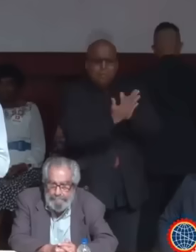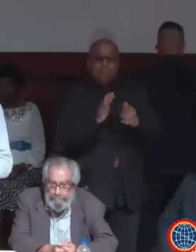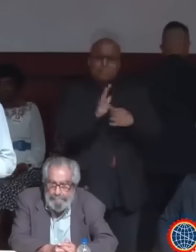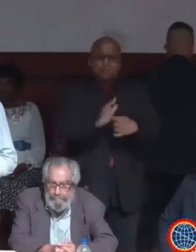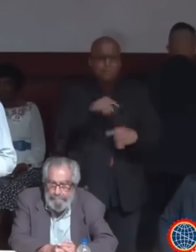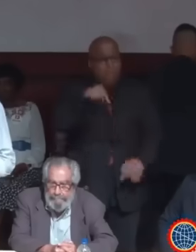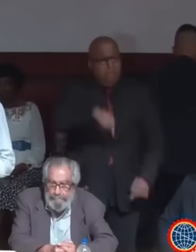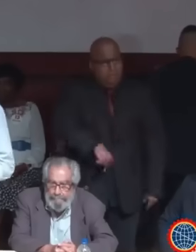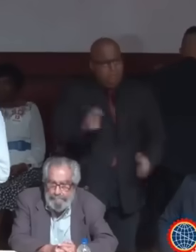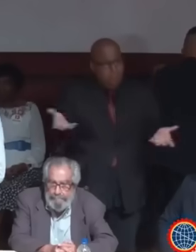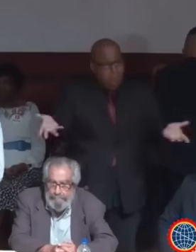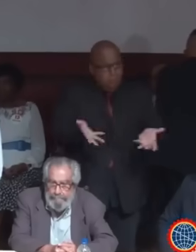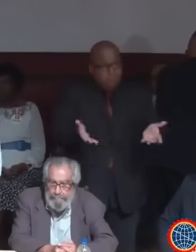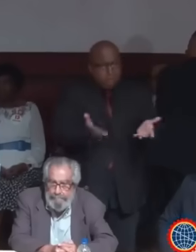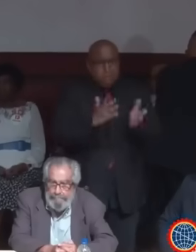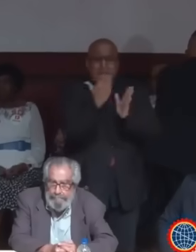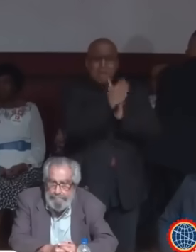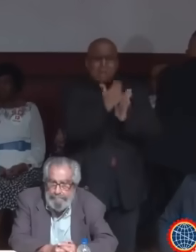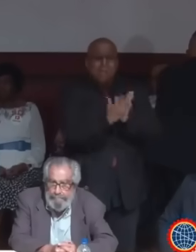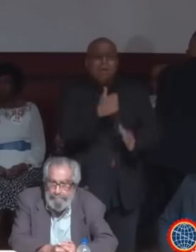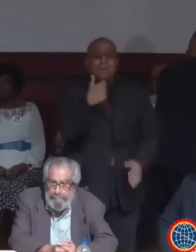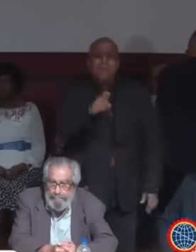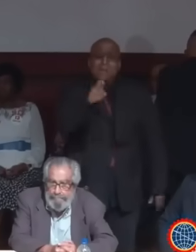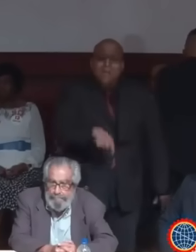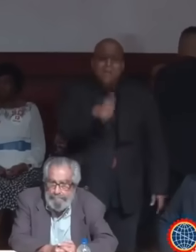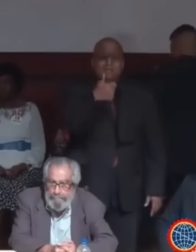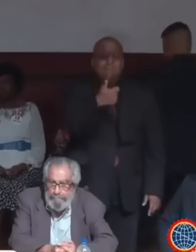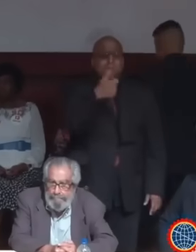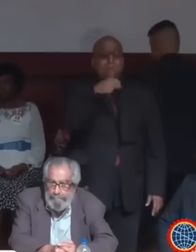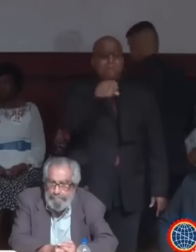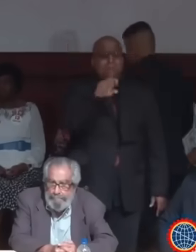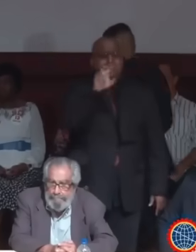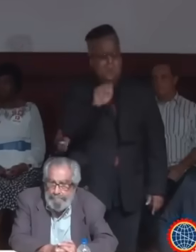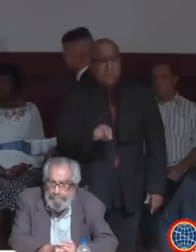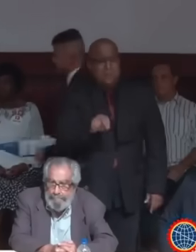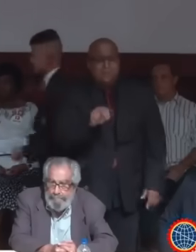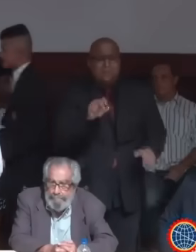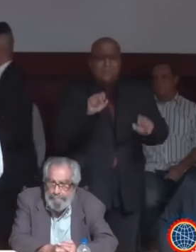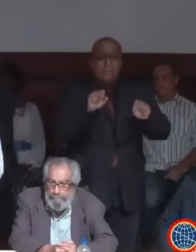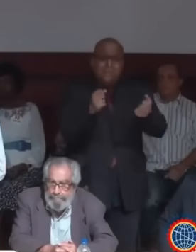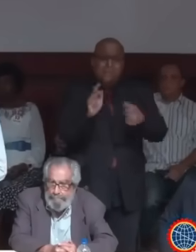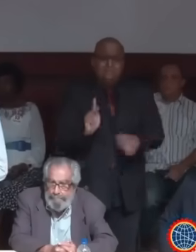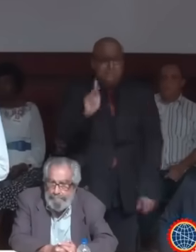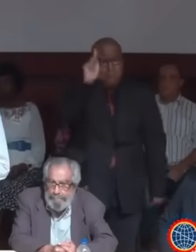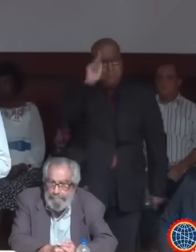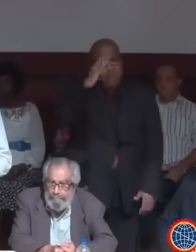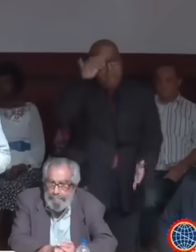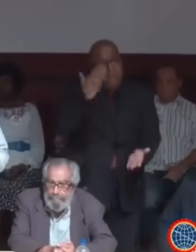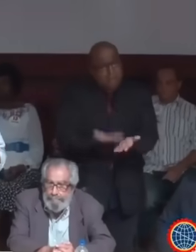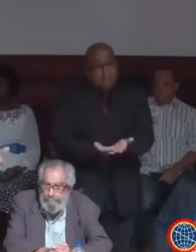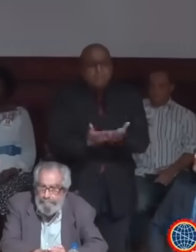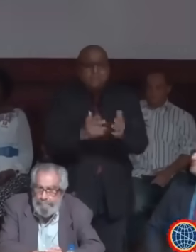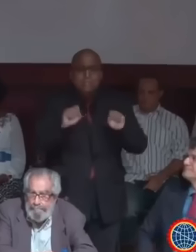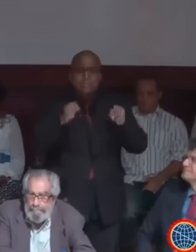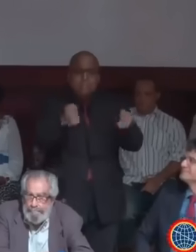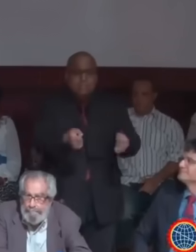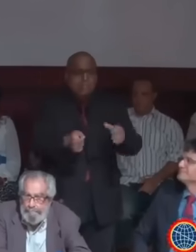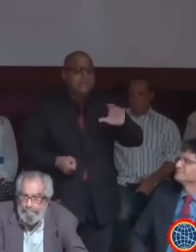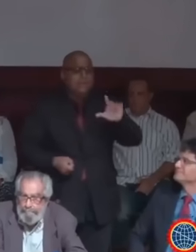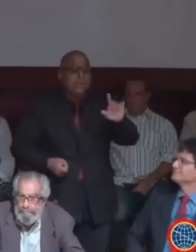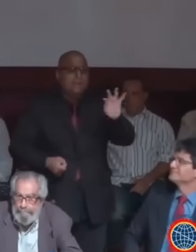aqui é uma pauta dos anos 50. Defender a Petrobras e defender a